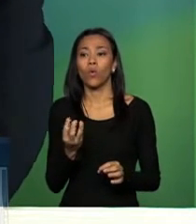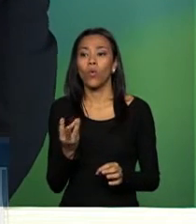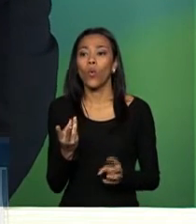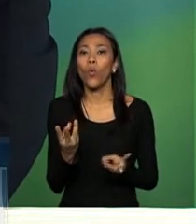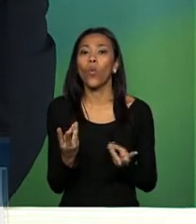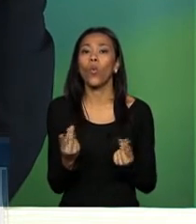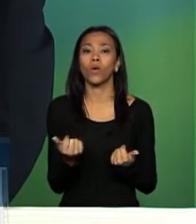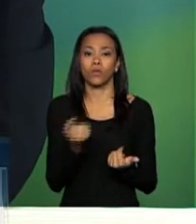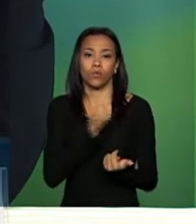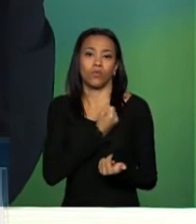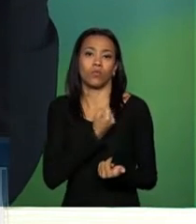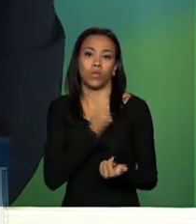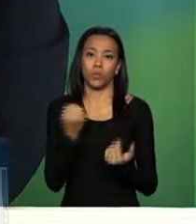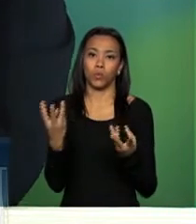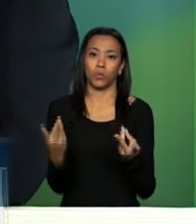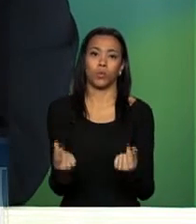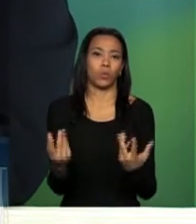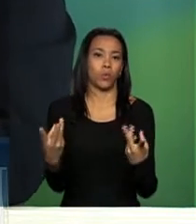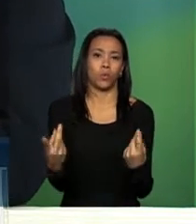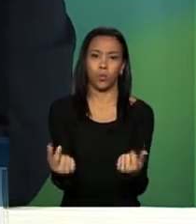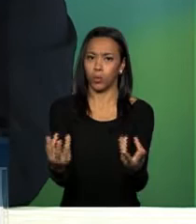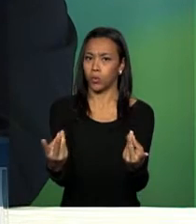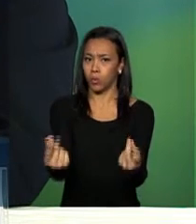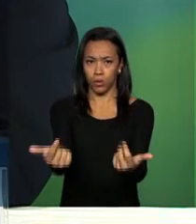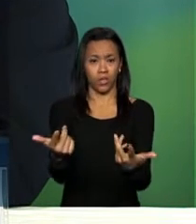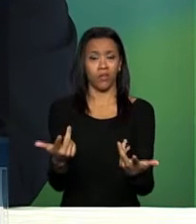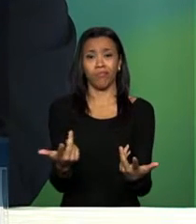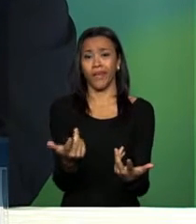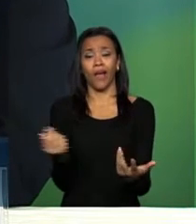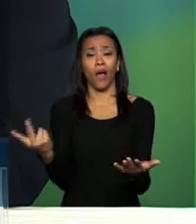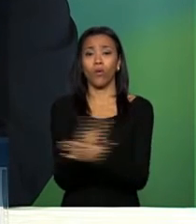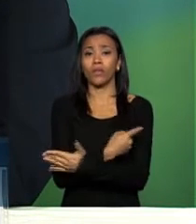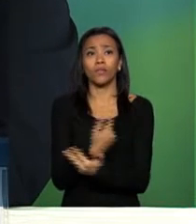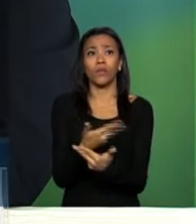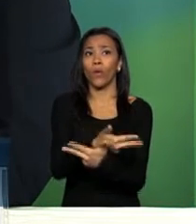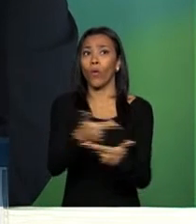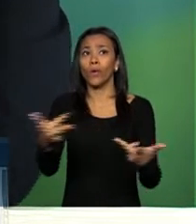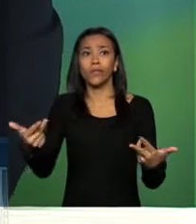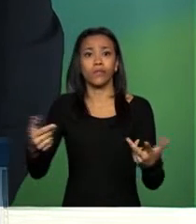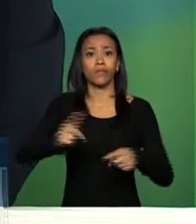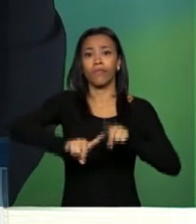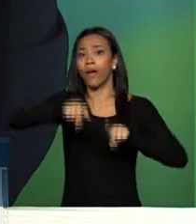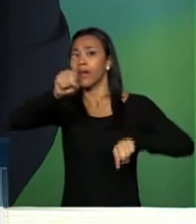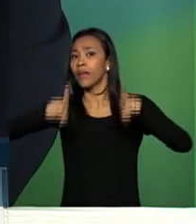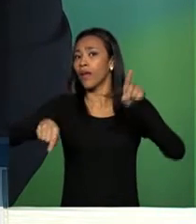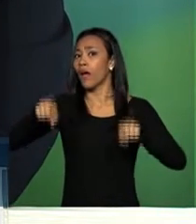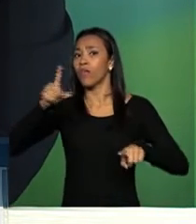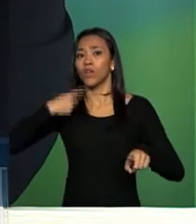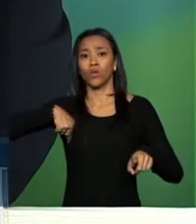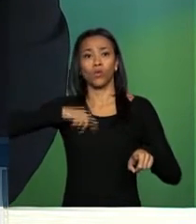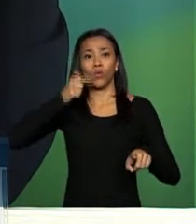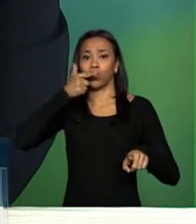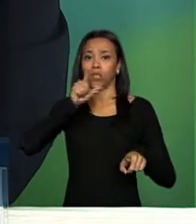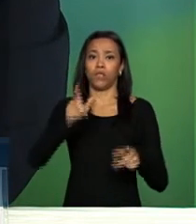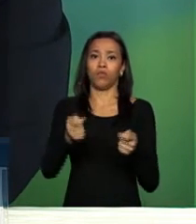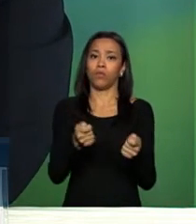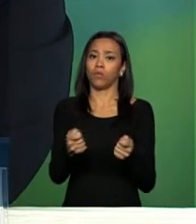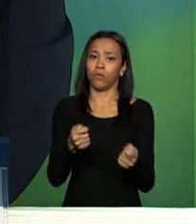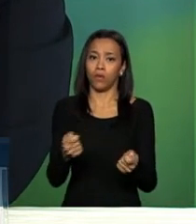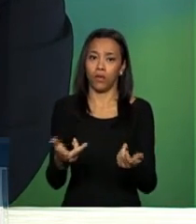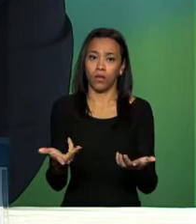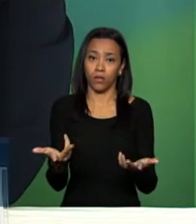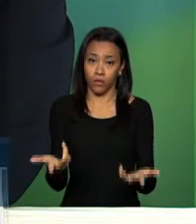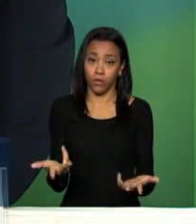quantitativas, tendo em vista a existência de uma série de variáveis que não são controláveis. E aí sim,